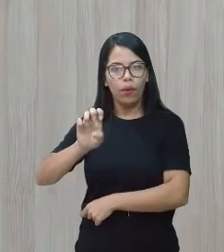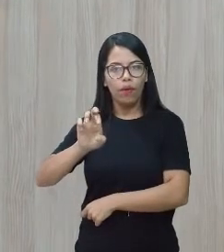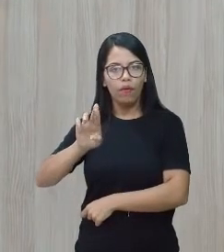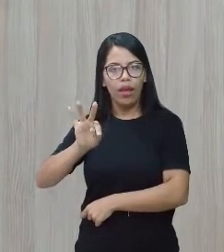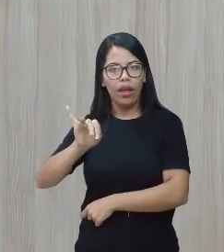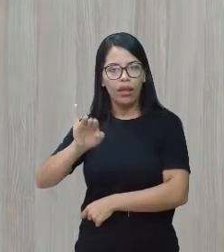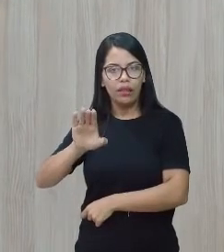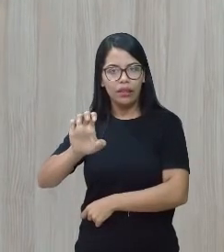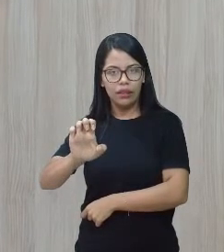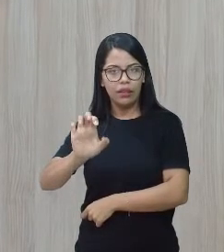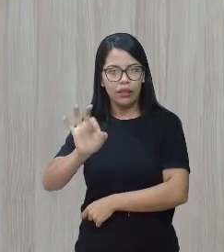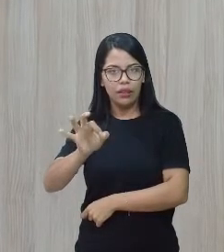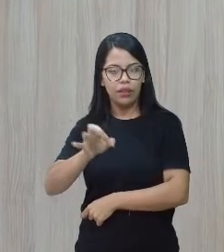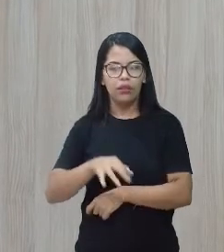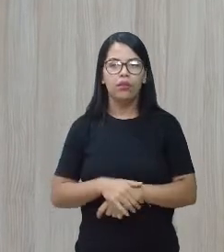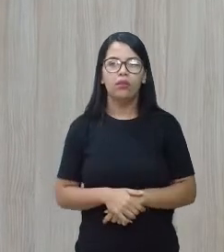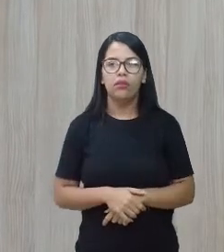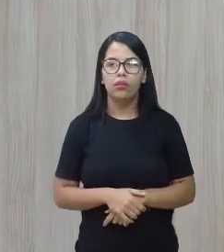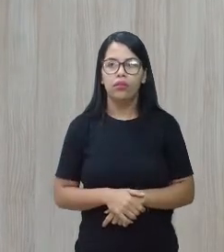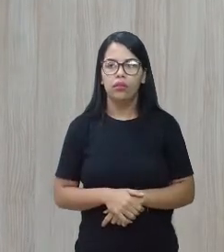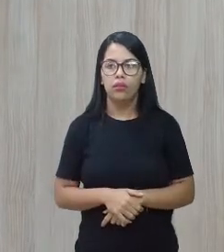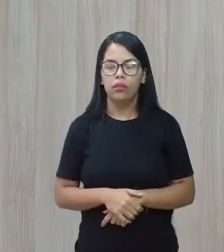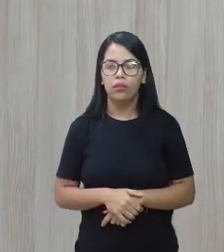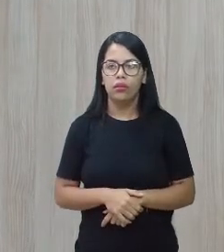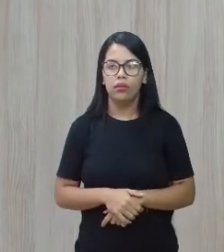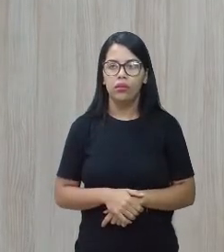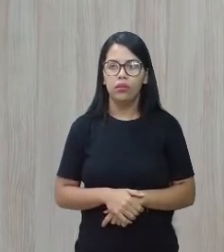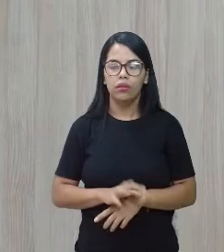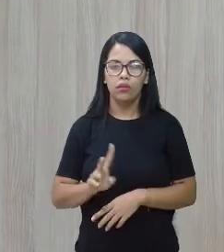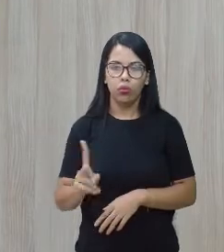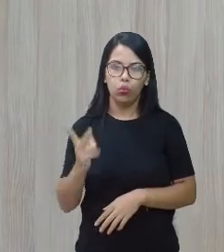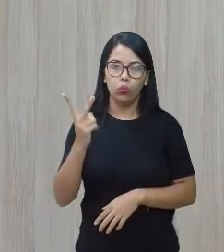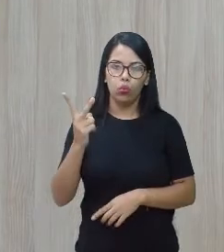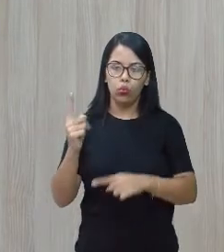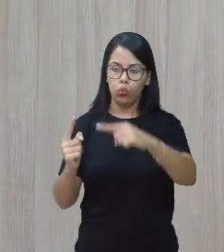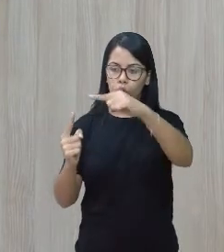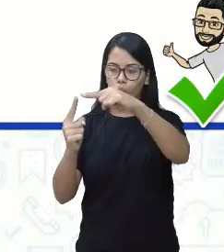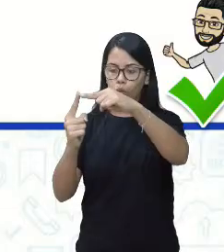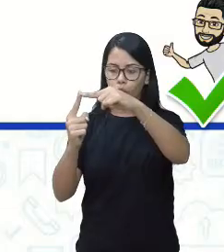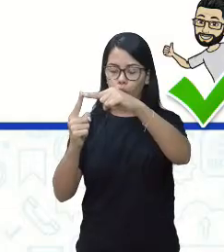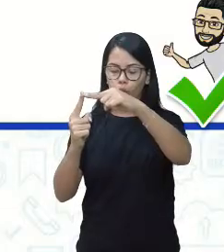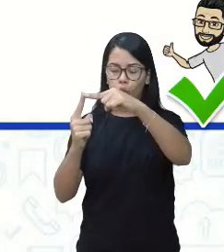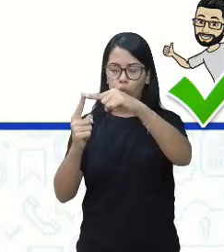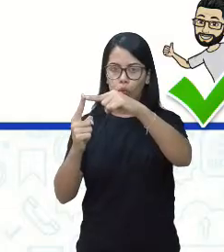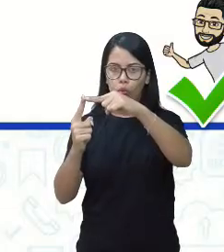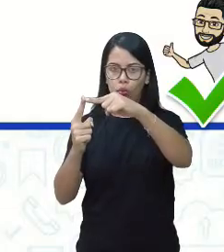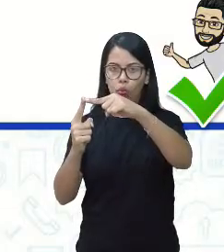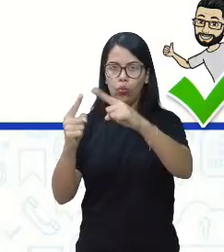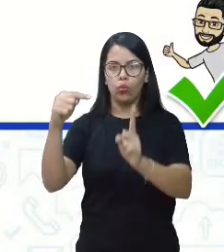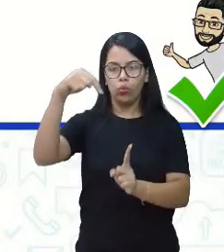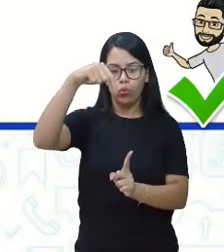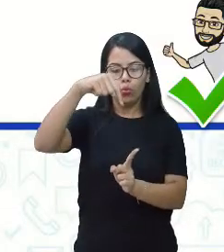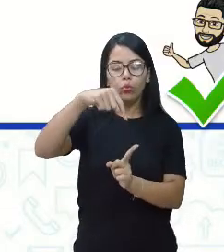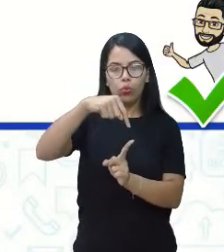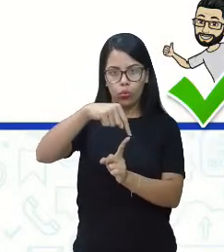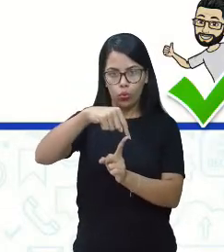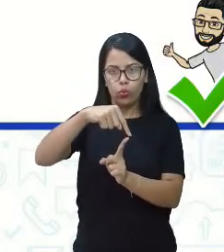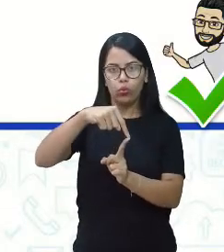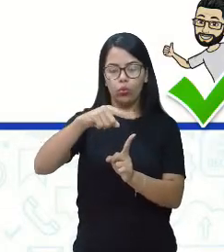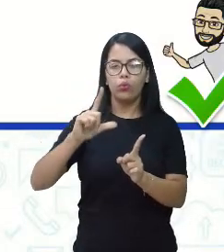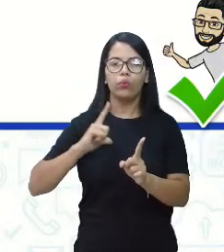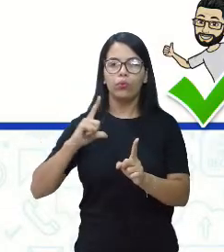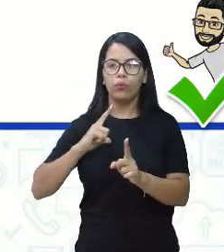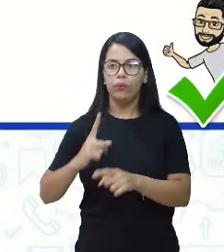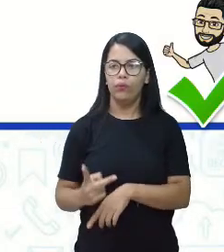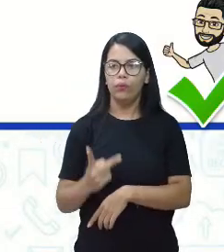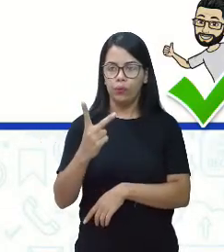coloca lá um vértice, tá bom? Então, eu coloquei aí também, ó, mais 2 arestas e coloquei